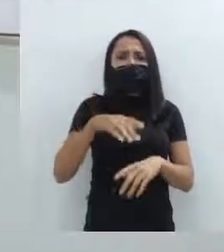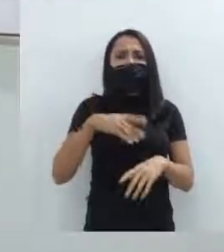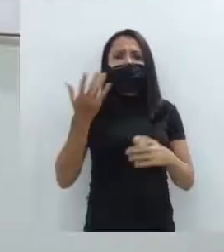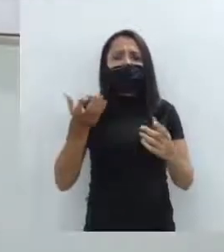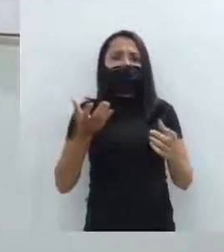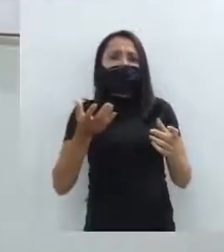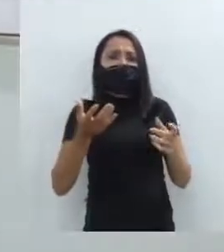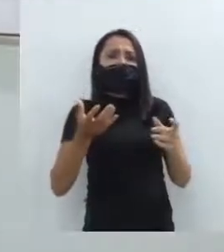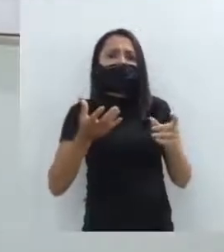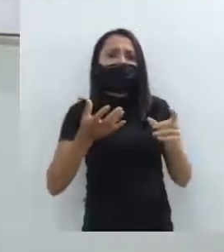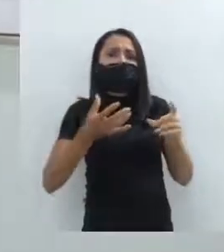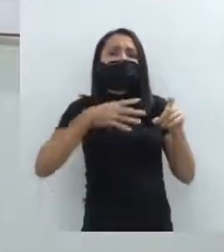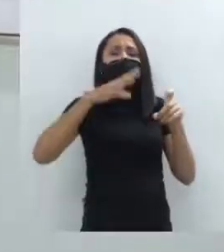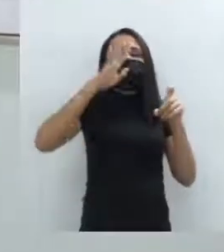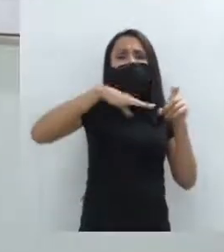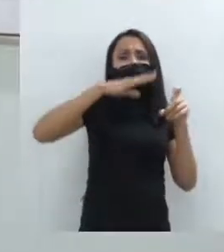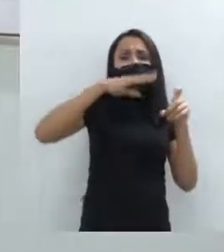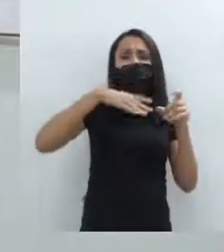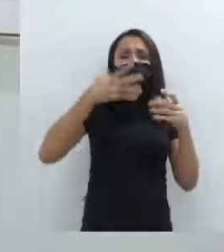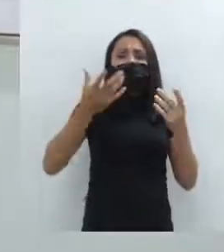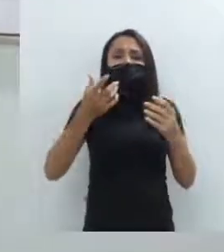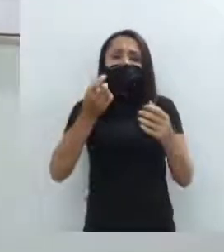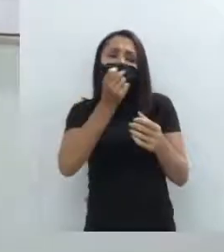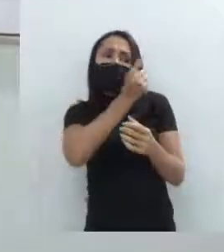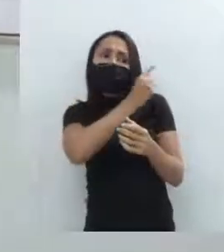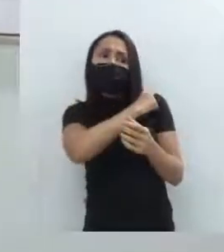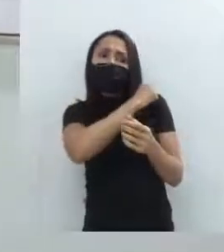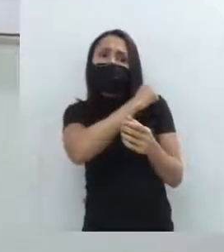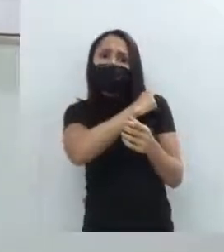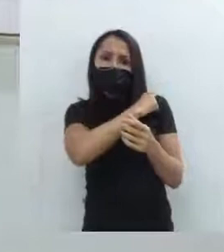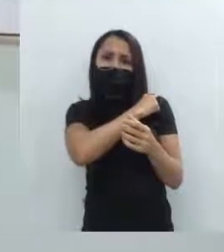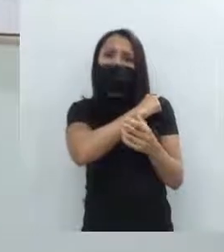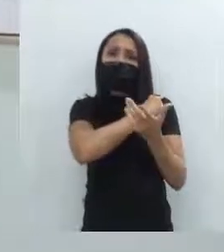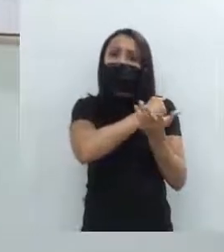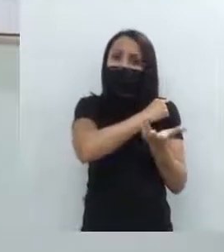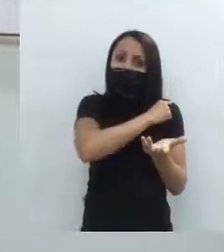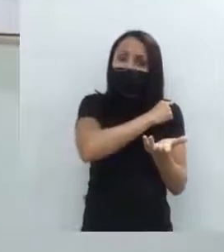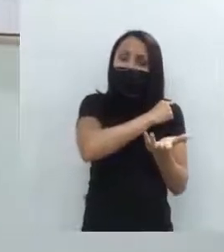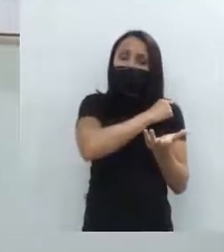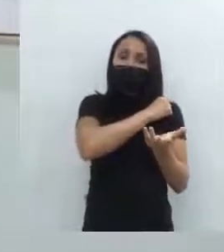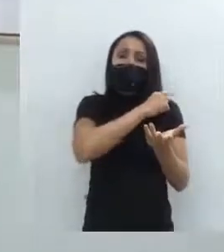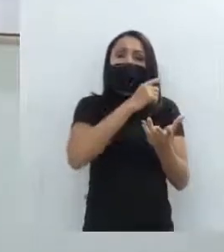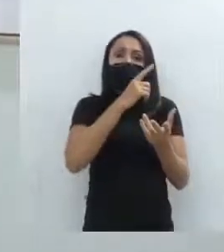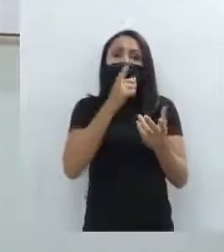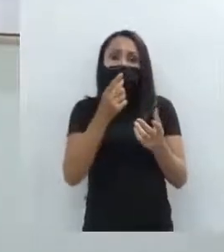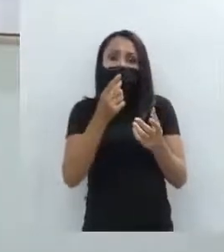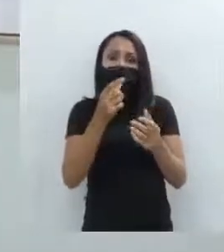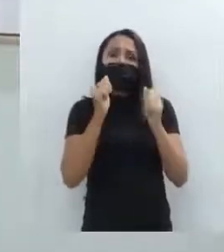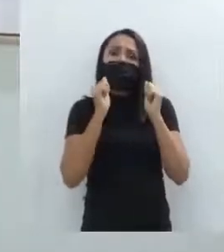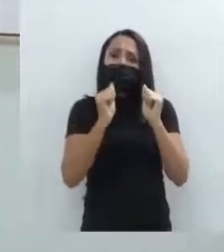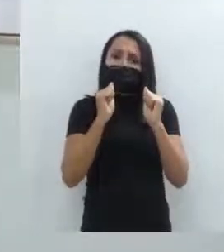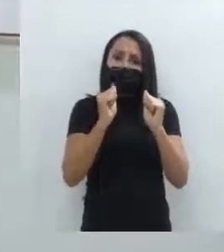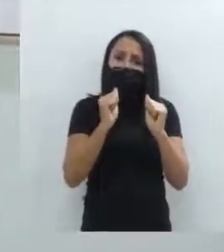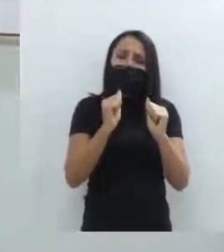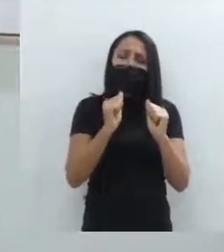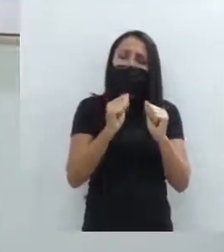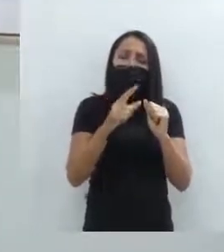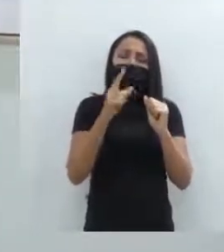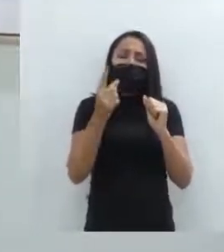contemporâneo? Lá no primeiro ano, e você pode ir lá no YouTube do Educa